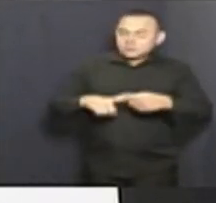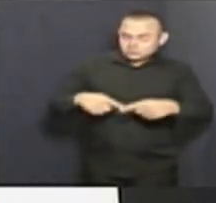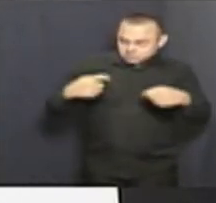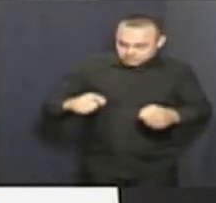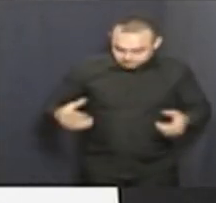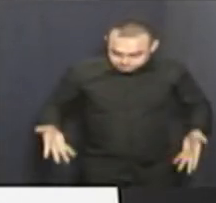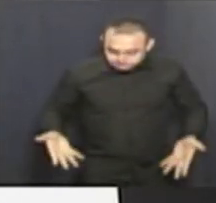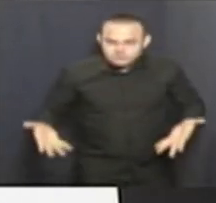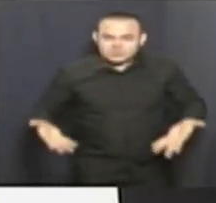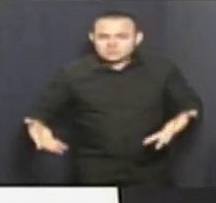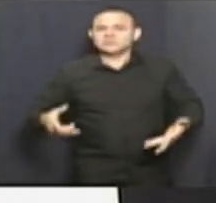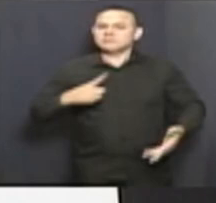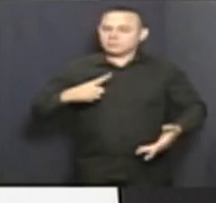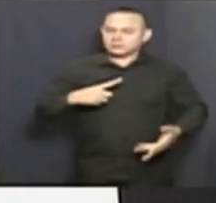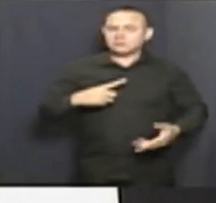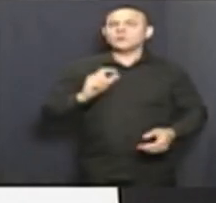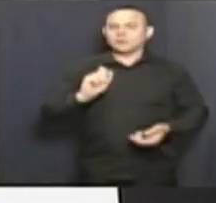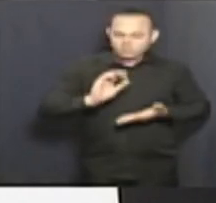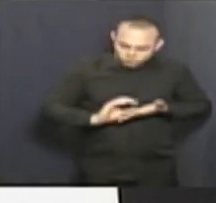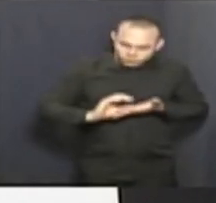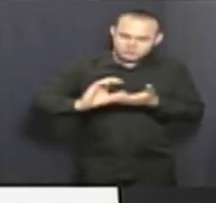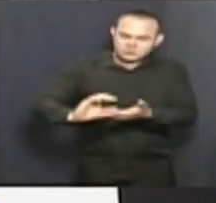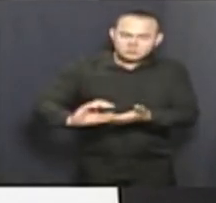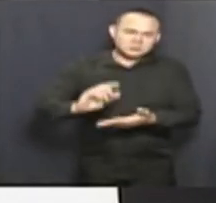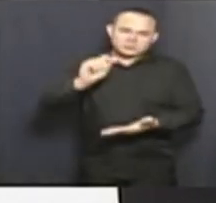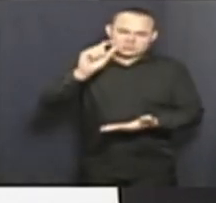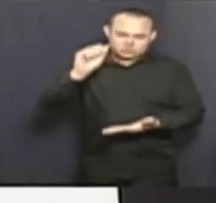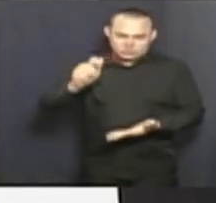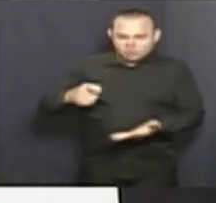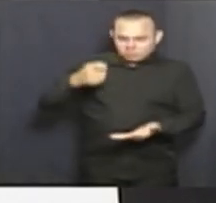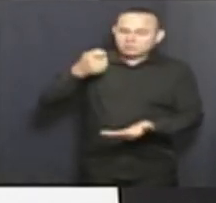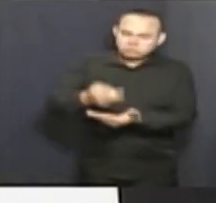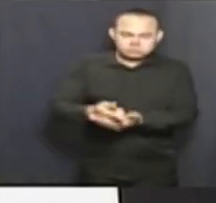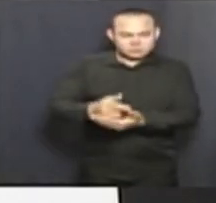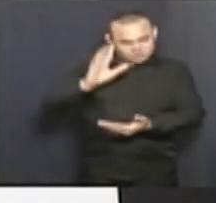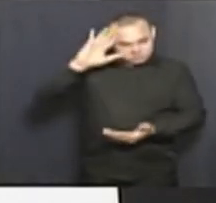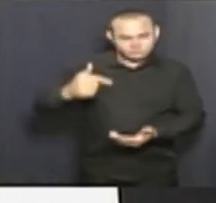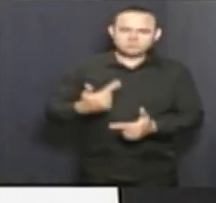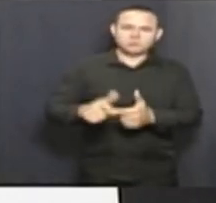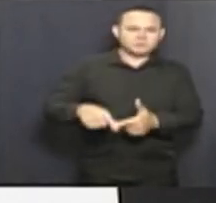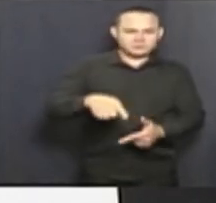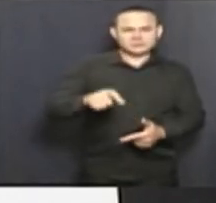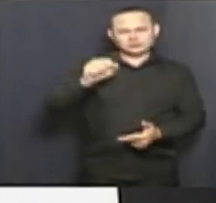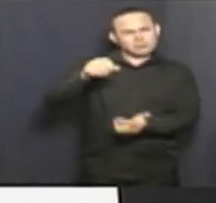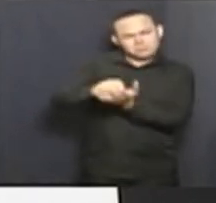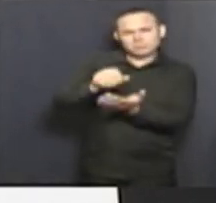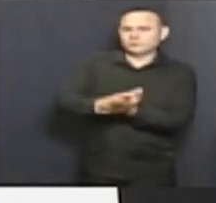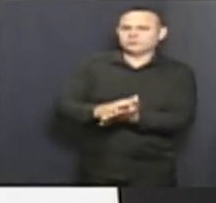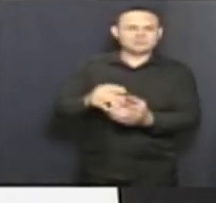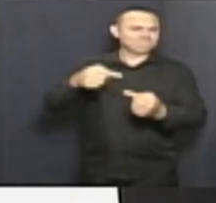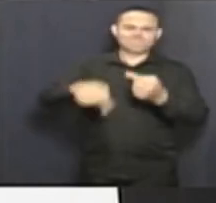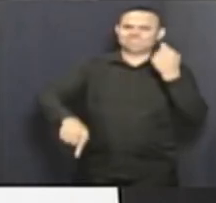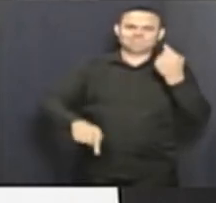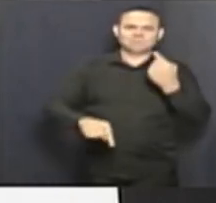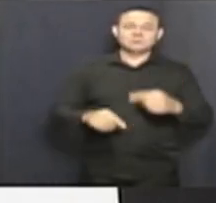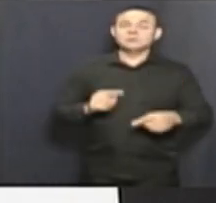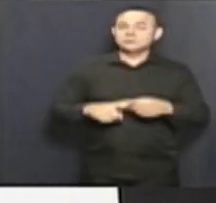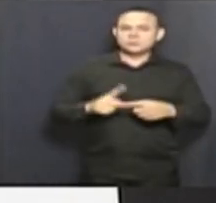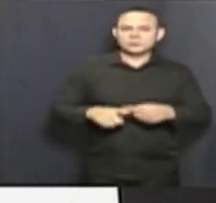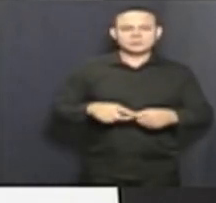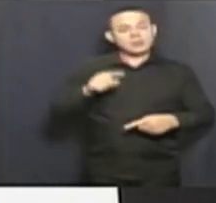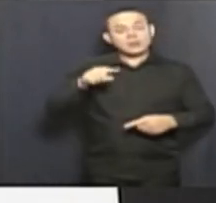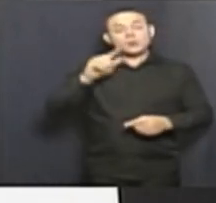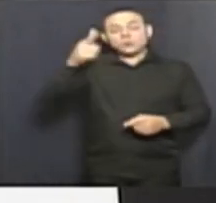um financiamento uma linha de crédito para se resolver esse problema mudar só mudar não adianta ea outra